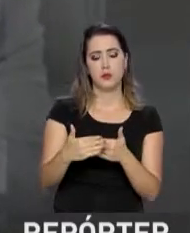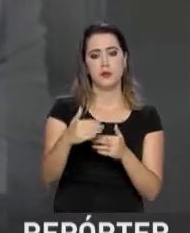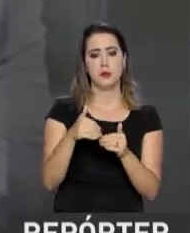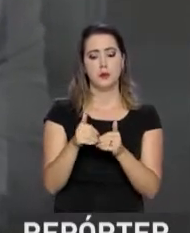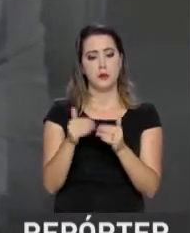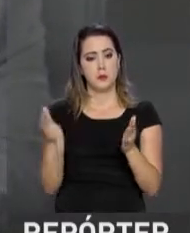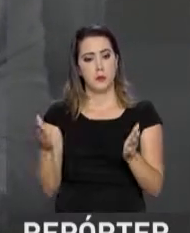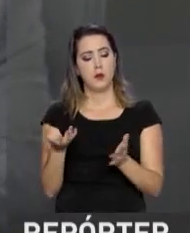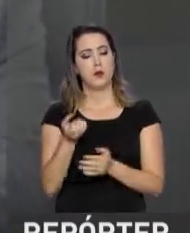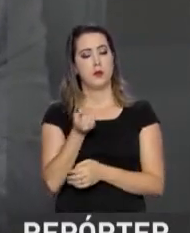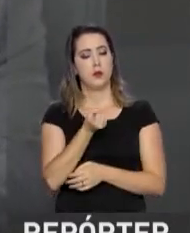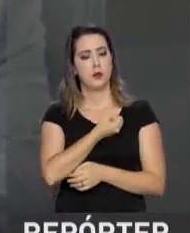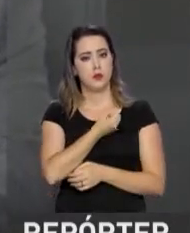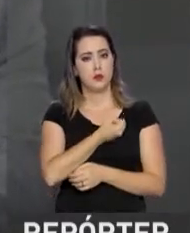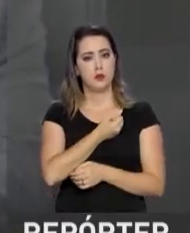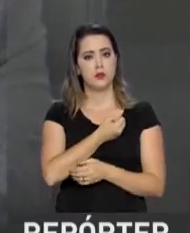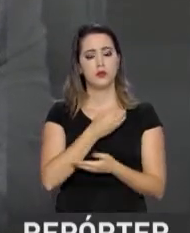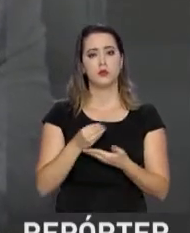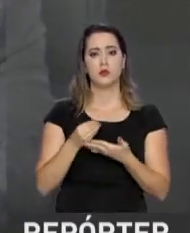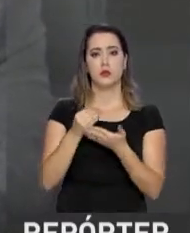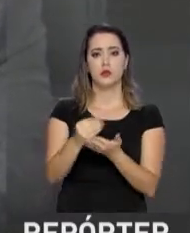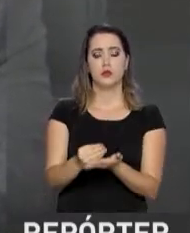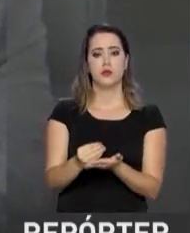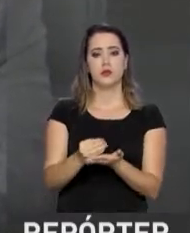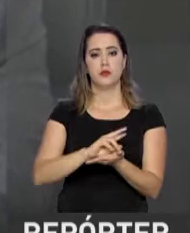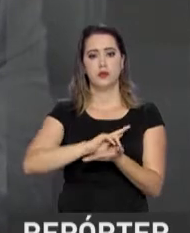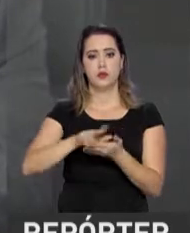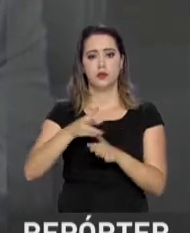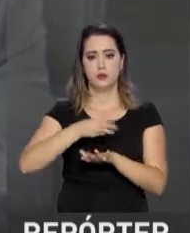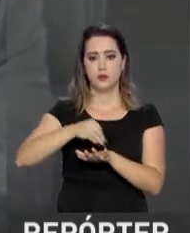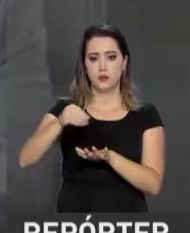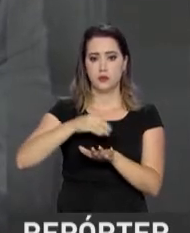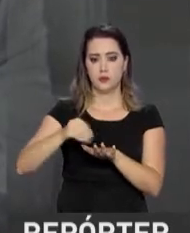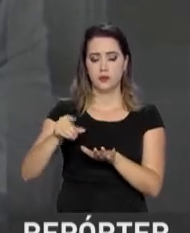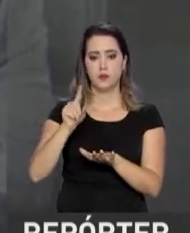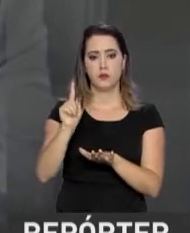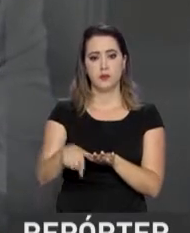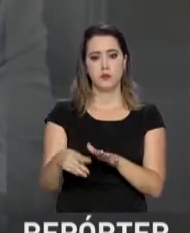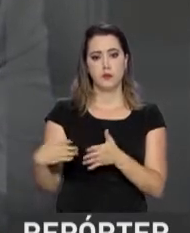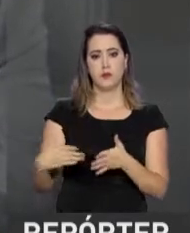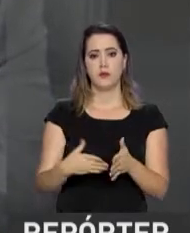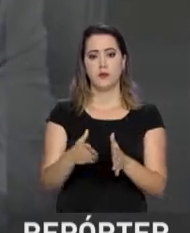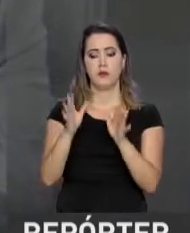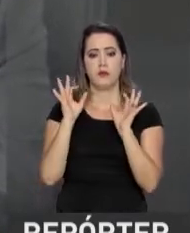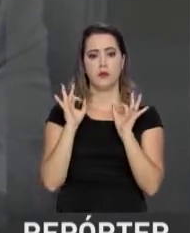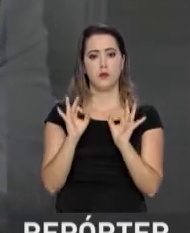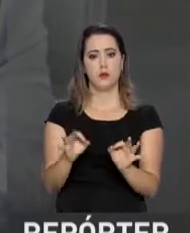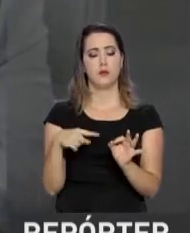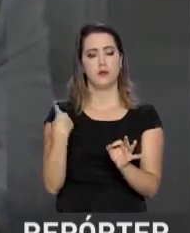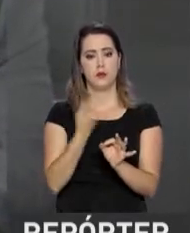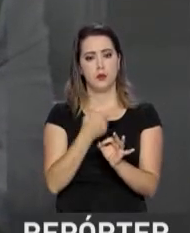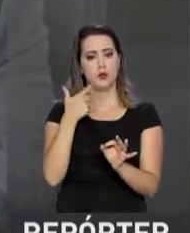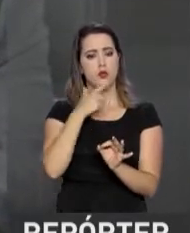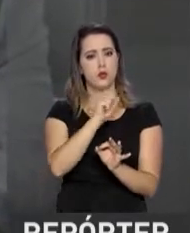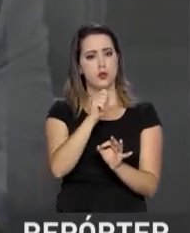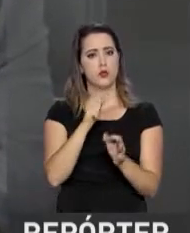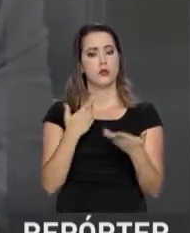de seus dados, de fornecimento de informações, ele é o caminho correto para que a gente